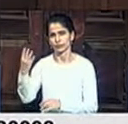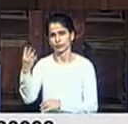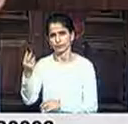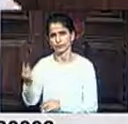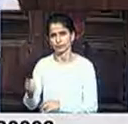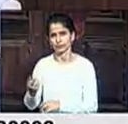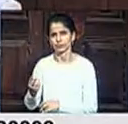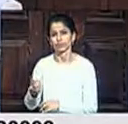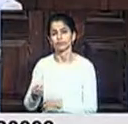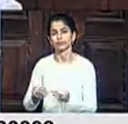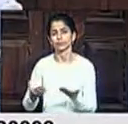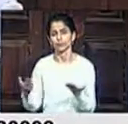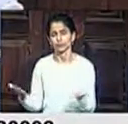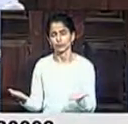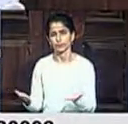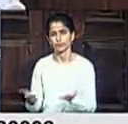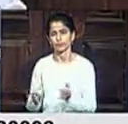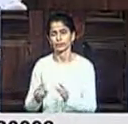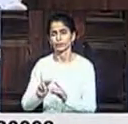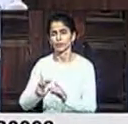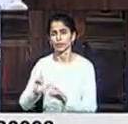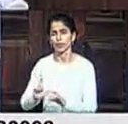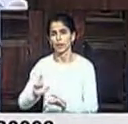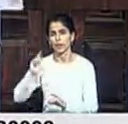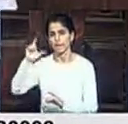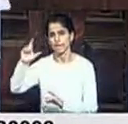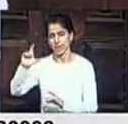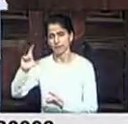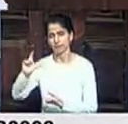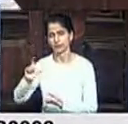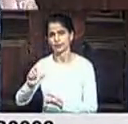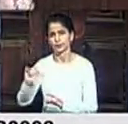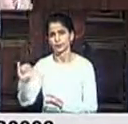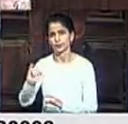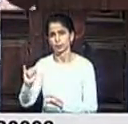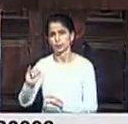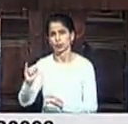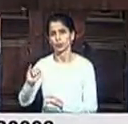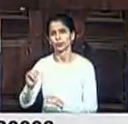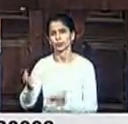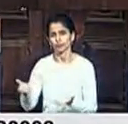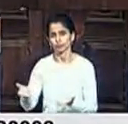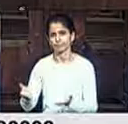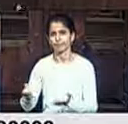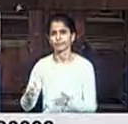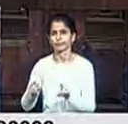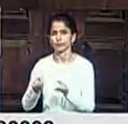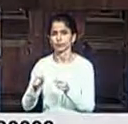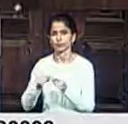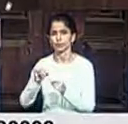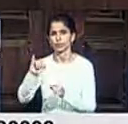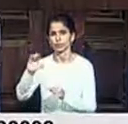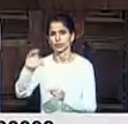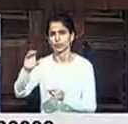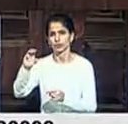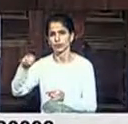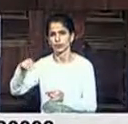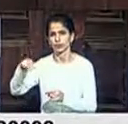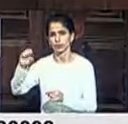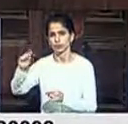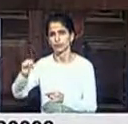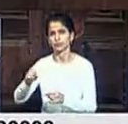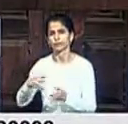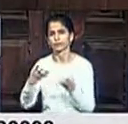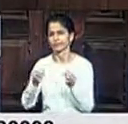2242, que aumenta os impostos de vários produtos e serviços. Vários deputados